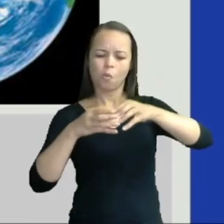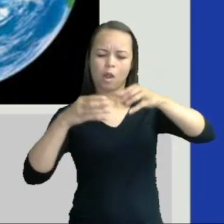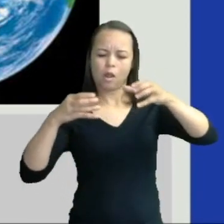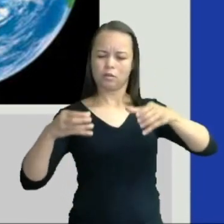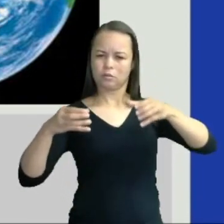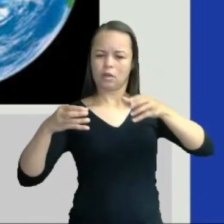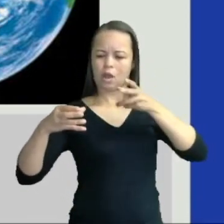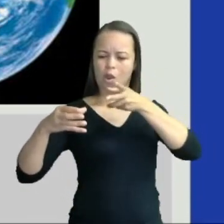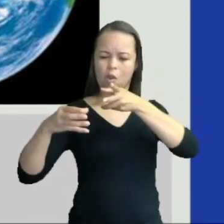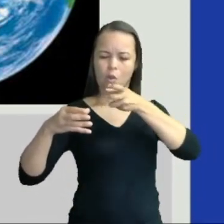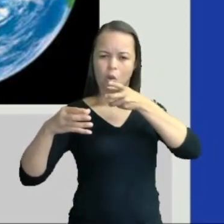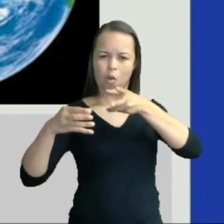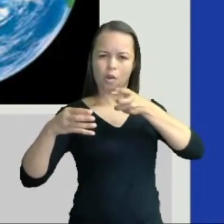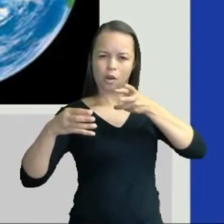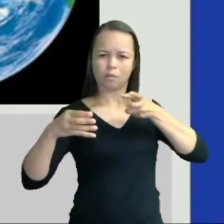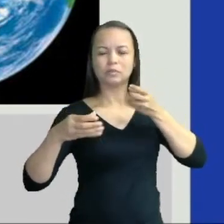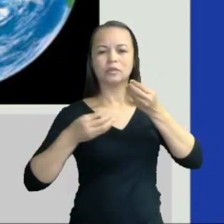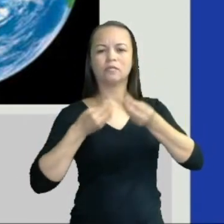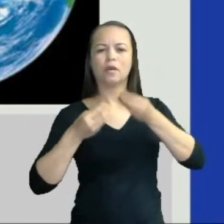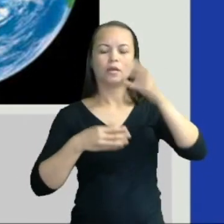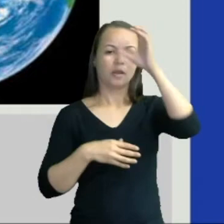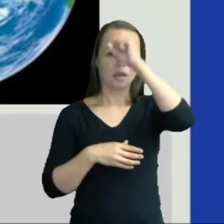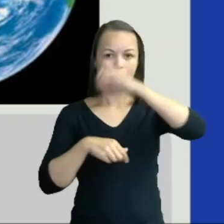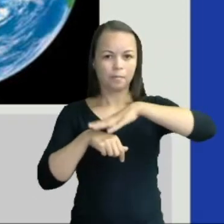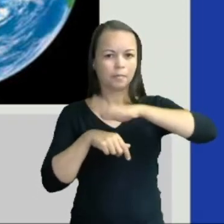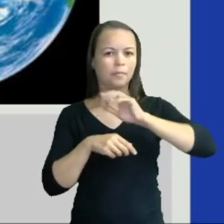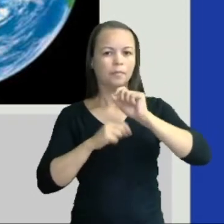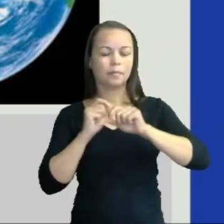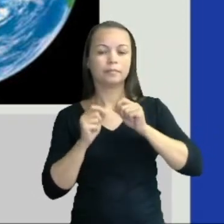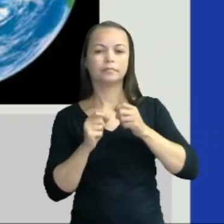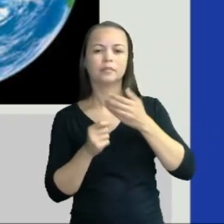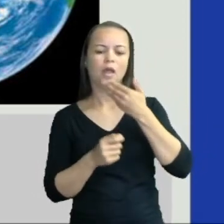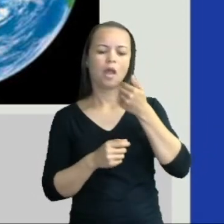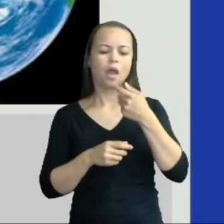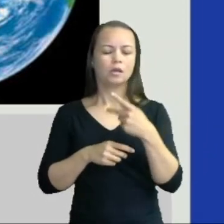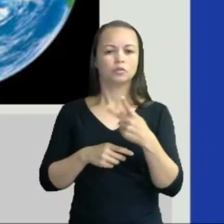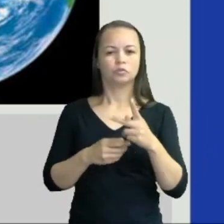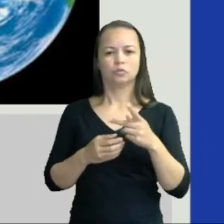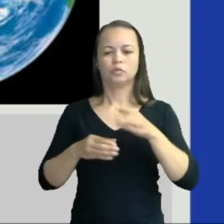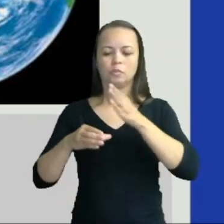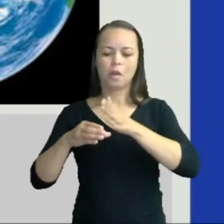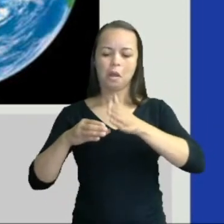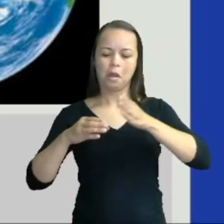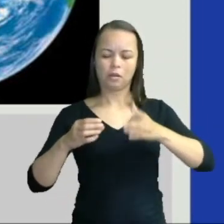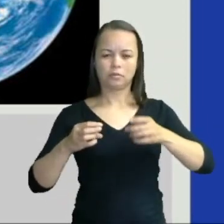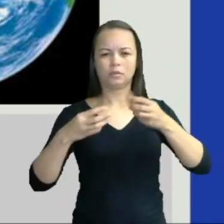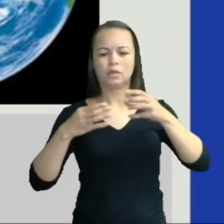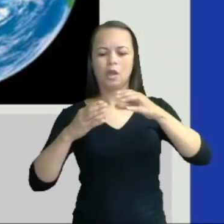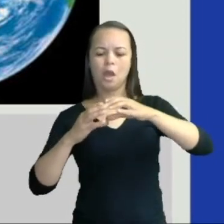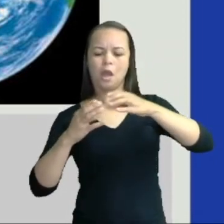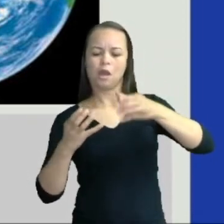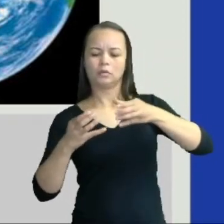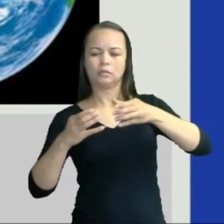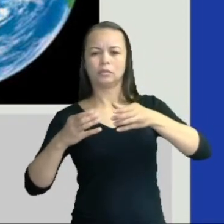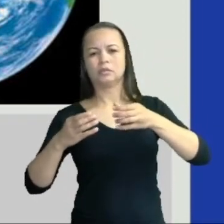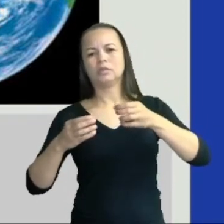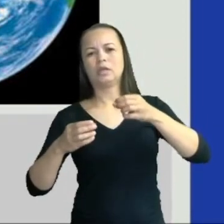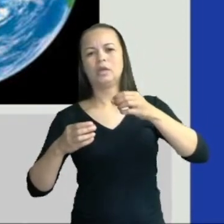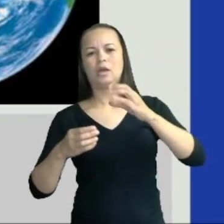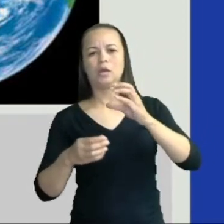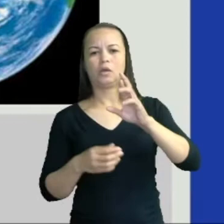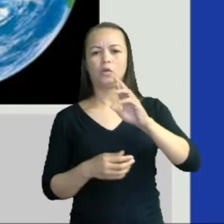pudesse observar e aprender melhor as suas partes. Então, a gente tem a crosta, tem a parte do